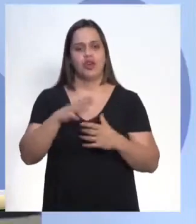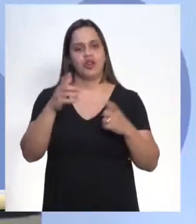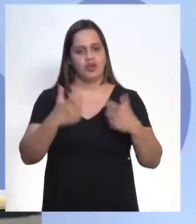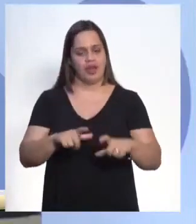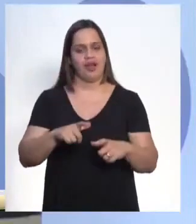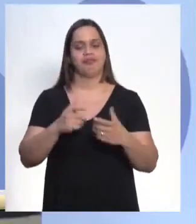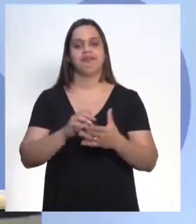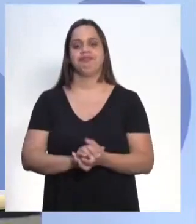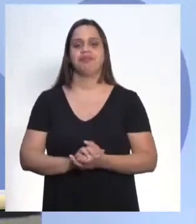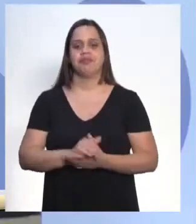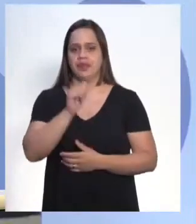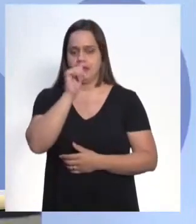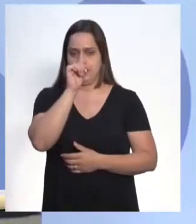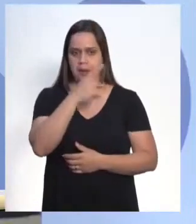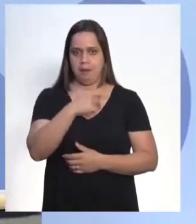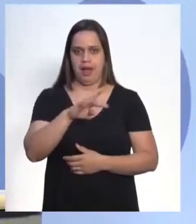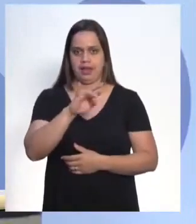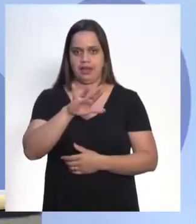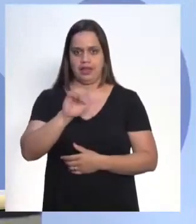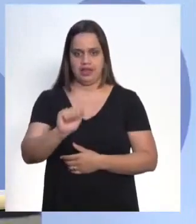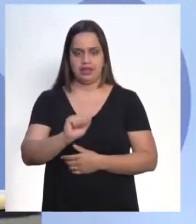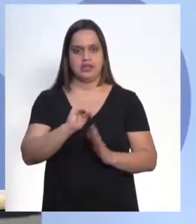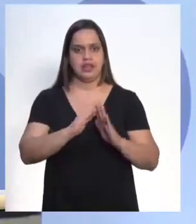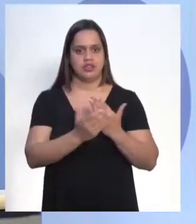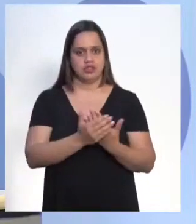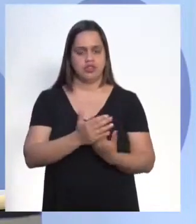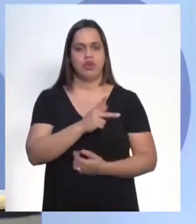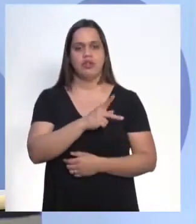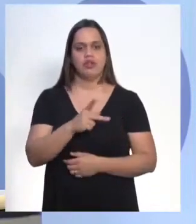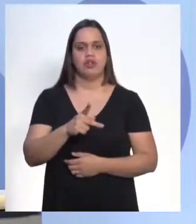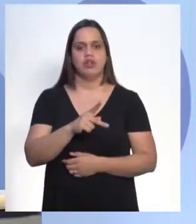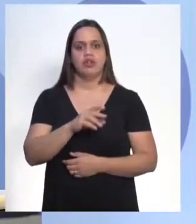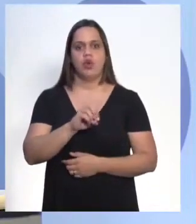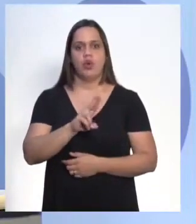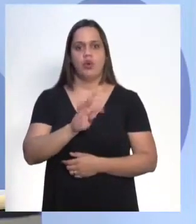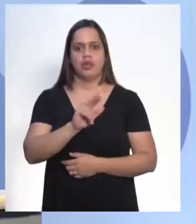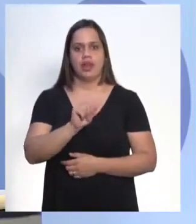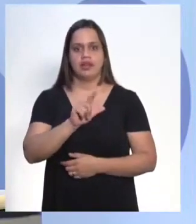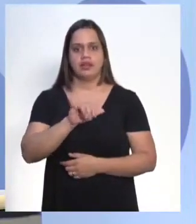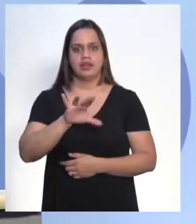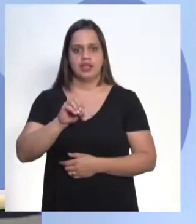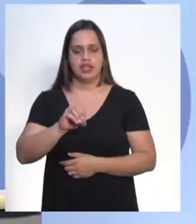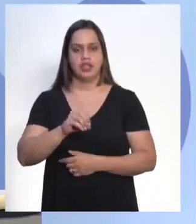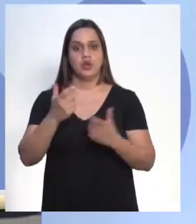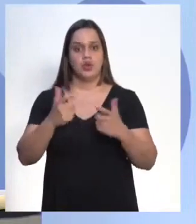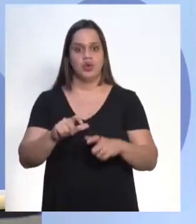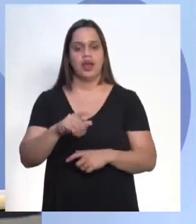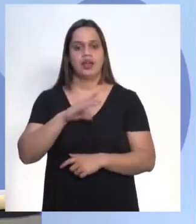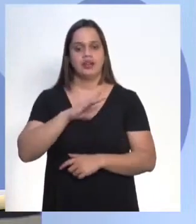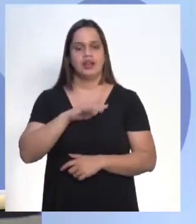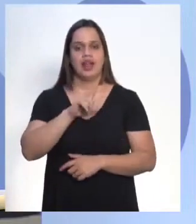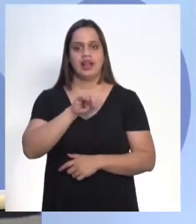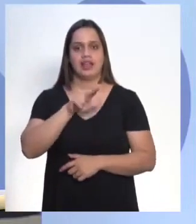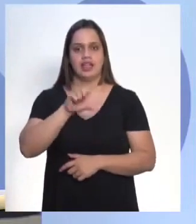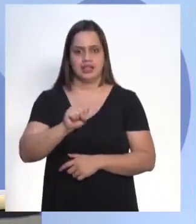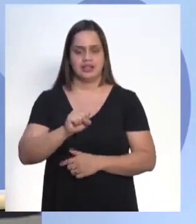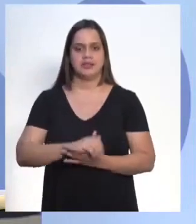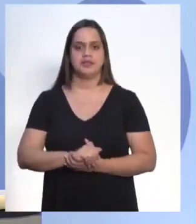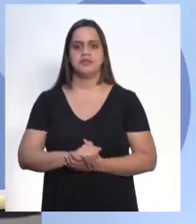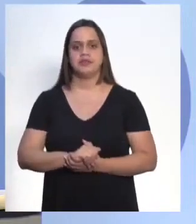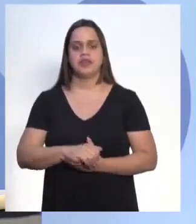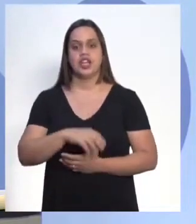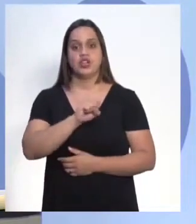onde que é. Então, professora Patrícia, da escola Professor Otacílio Santana, lá da cidade de Lins.